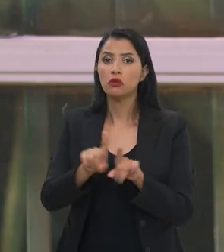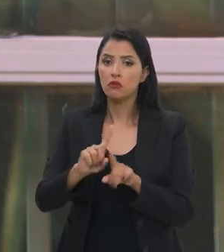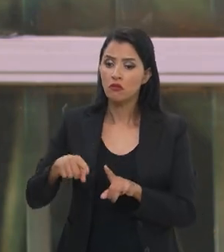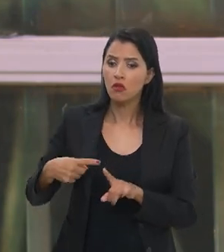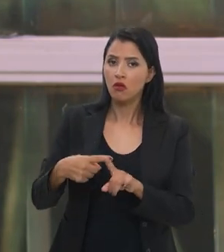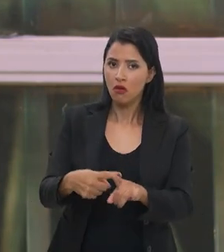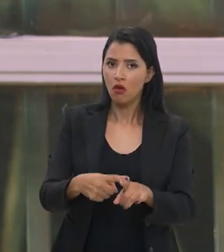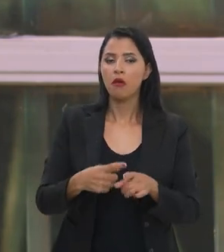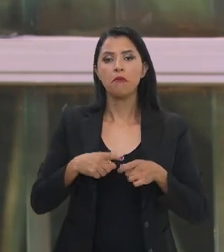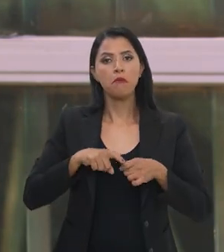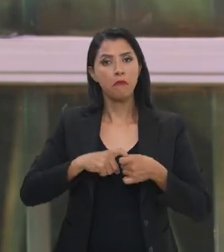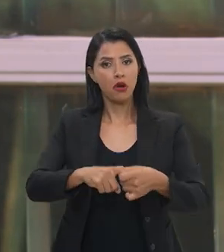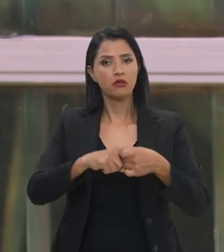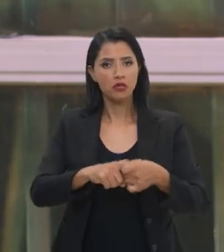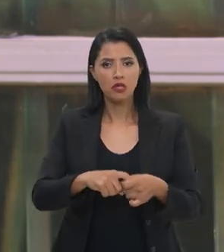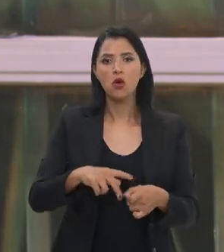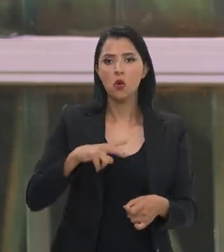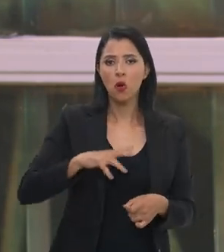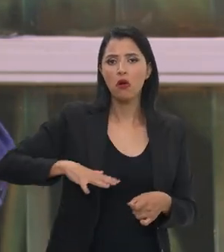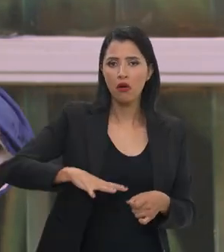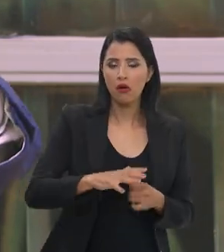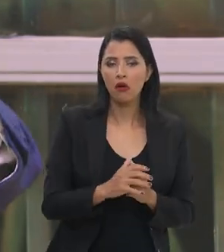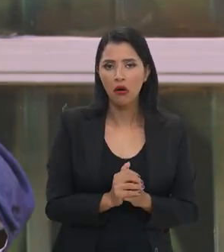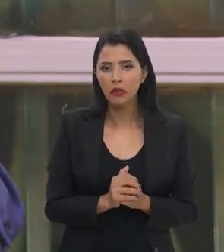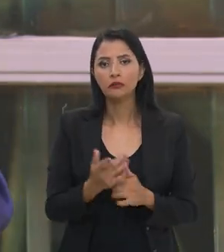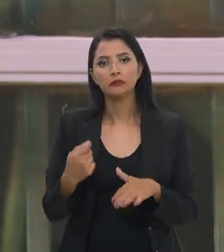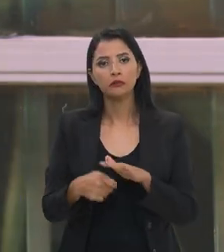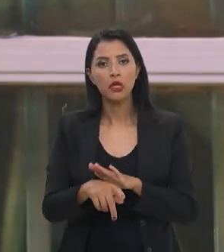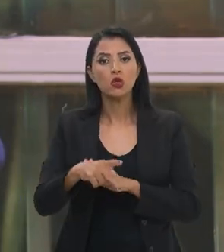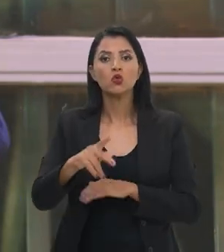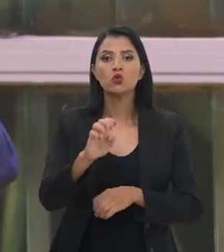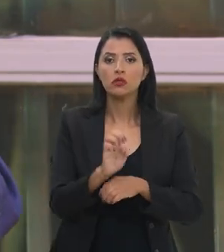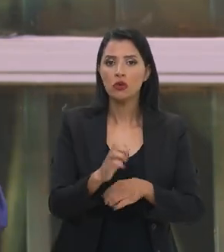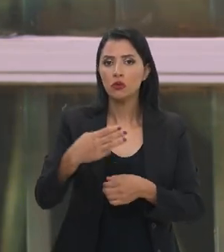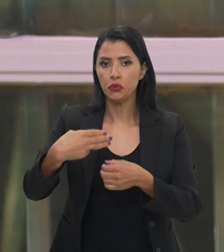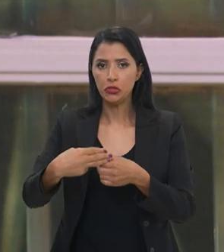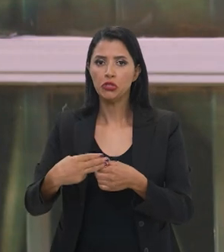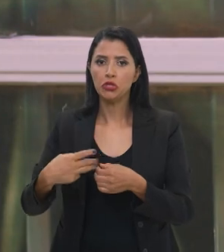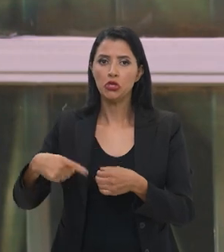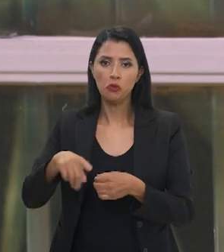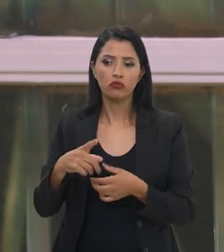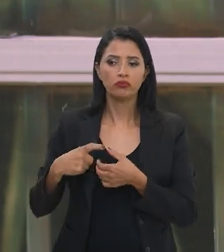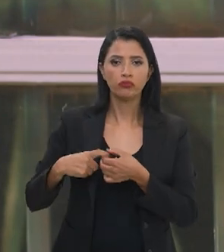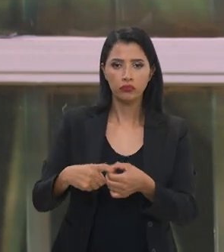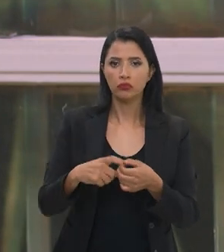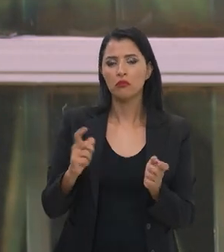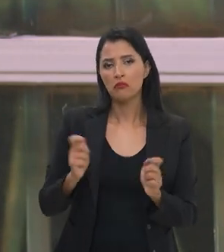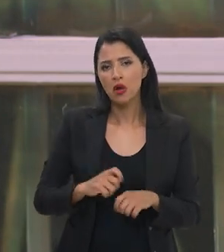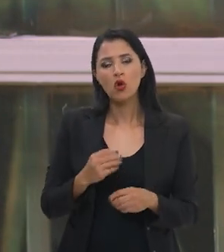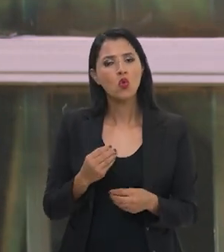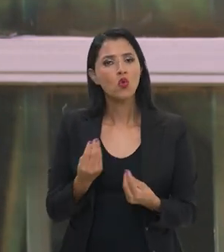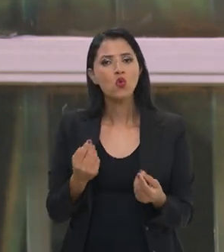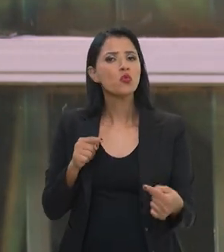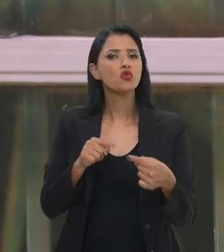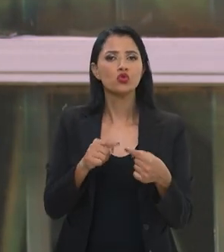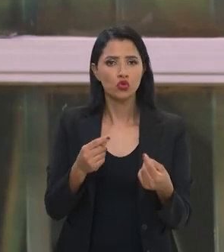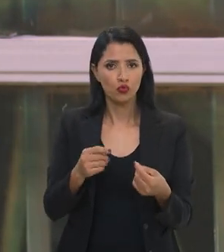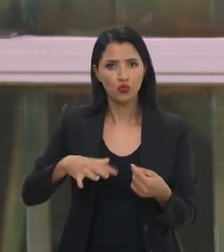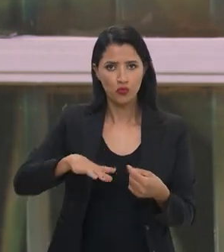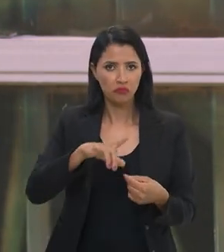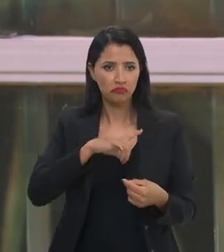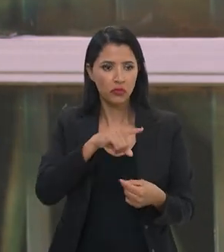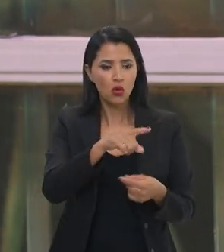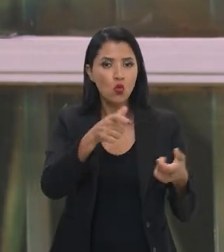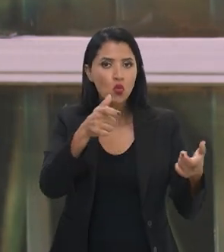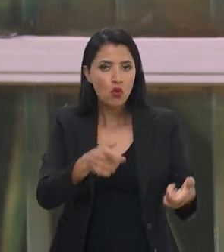investimentos também em parceria público privado e mais investimento dos Estados dos Municípios é para que